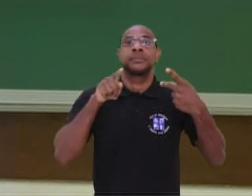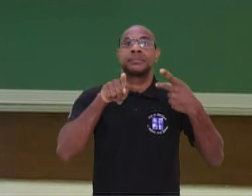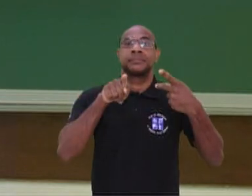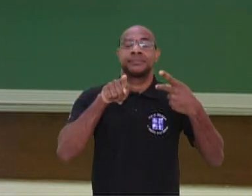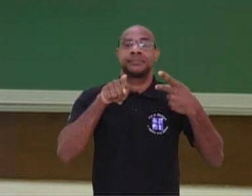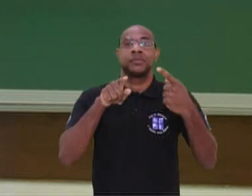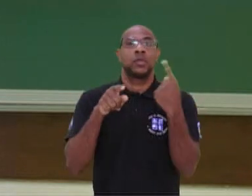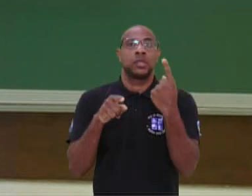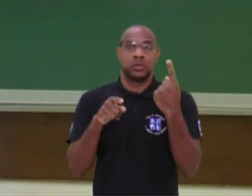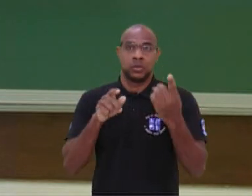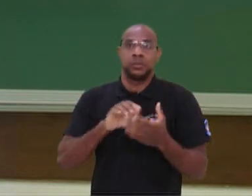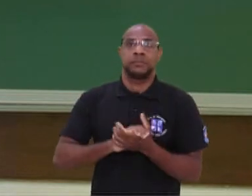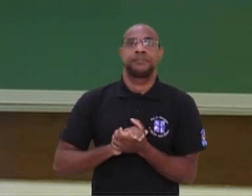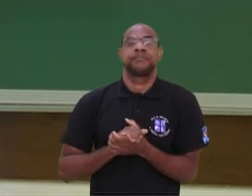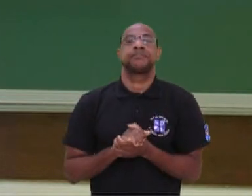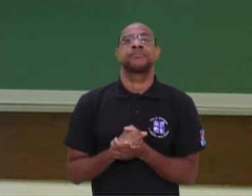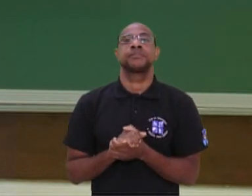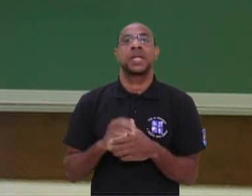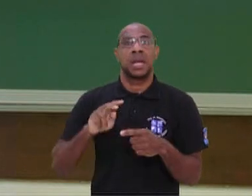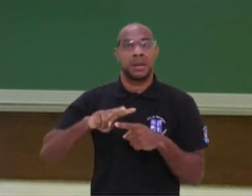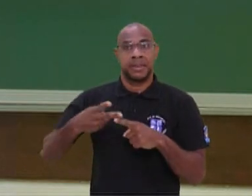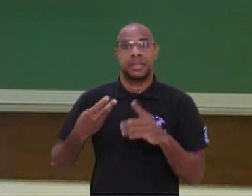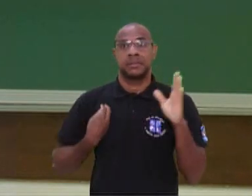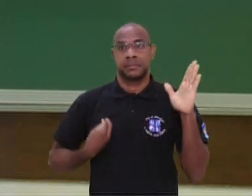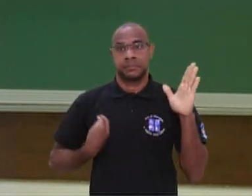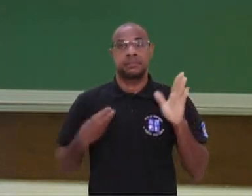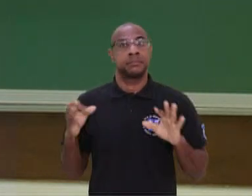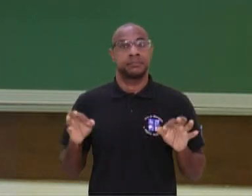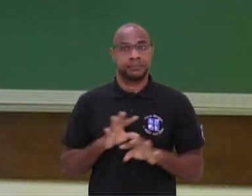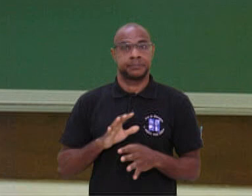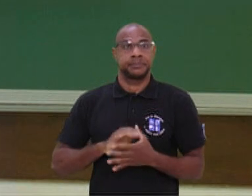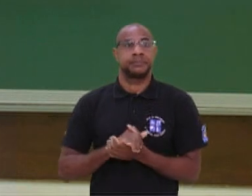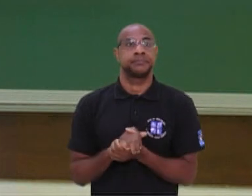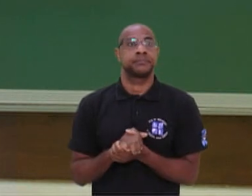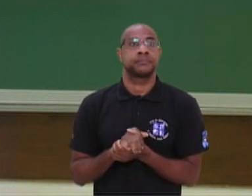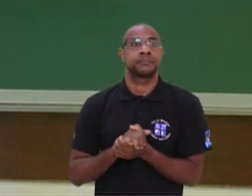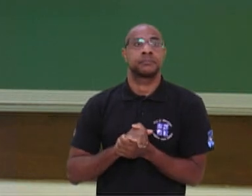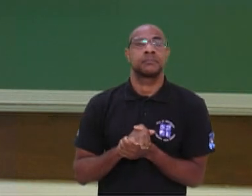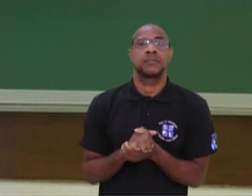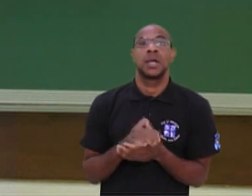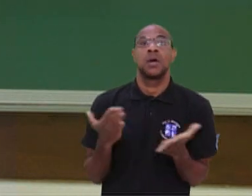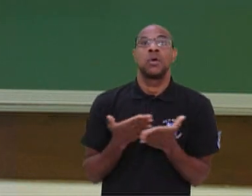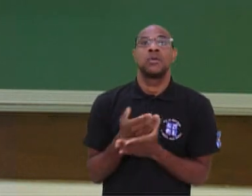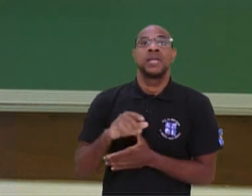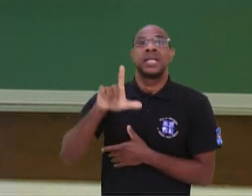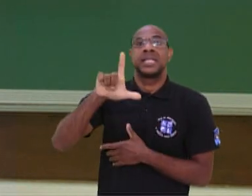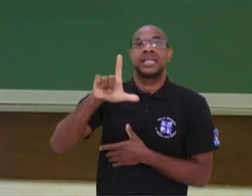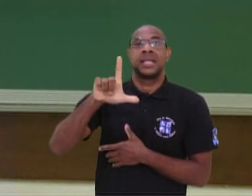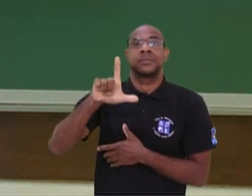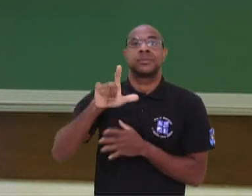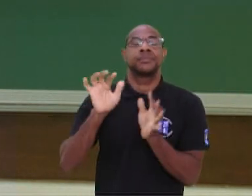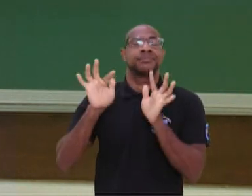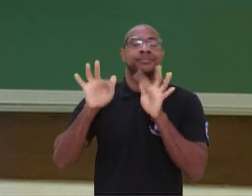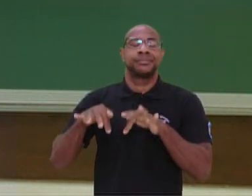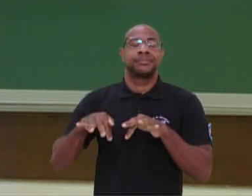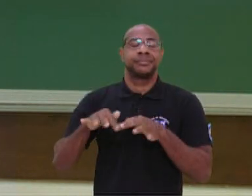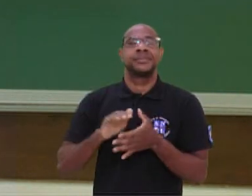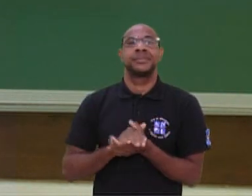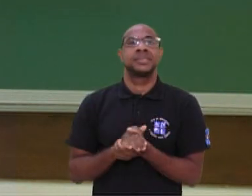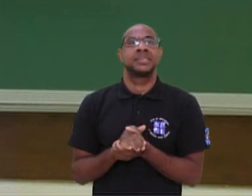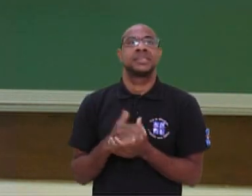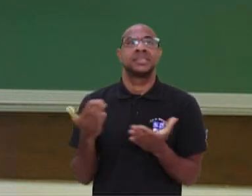sua presença no sistema, ok? Bom, minha gente, hoje vamos sair da literatura, vamos dar um tempinho agora dos